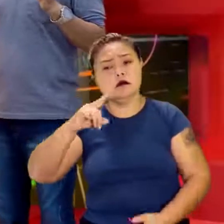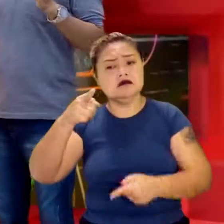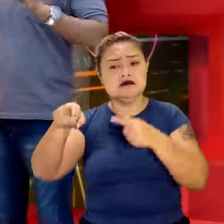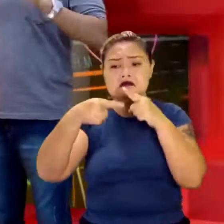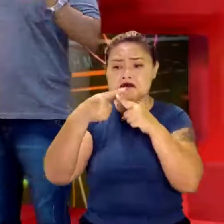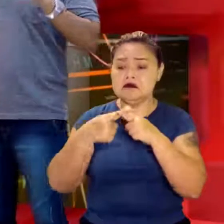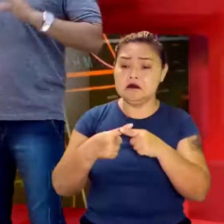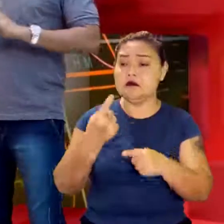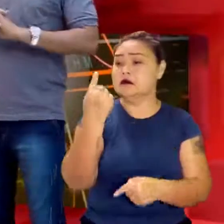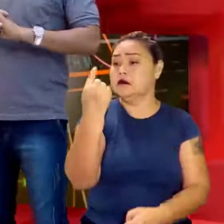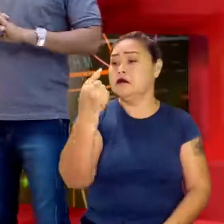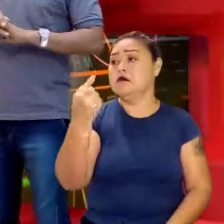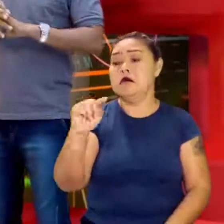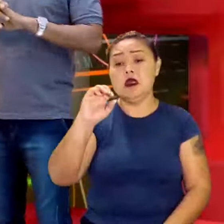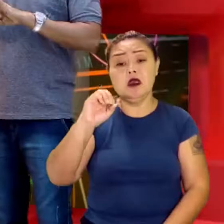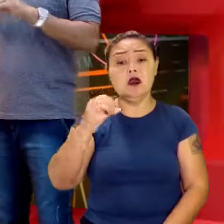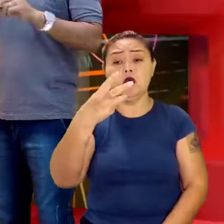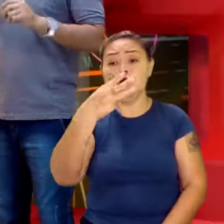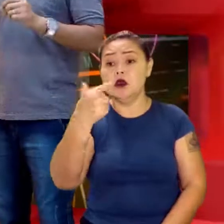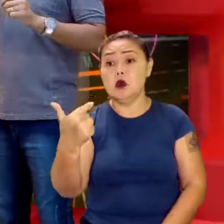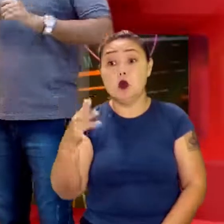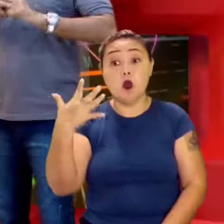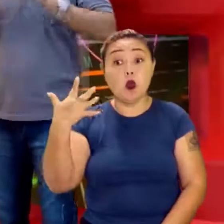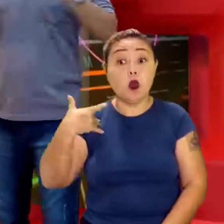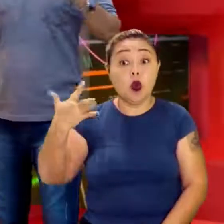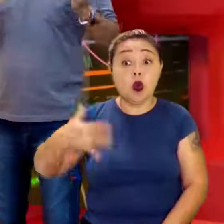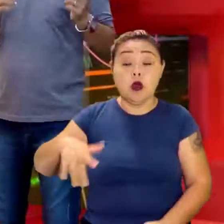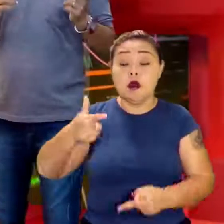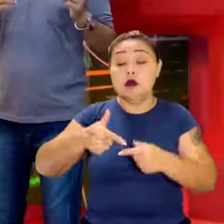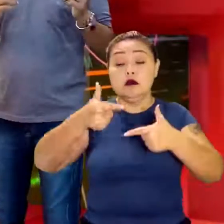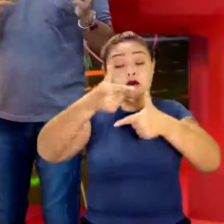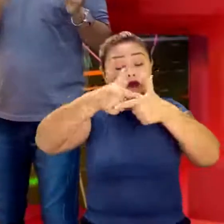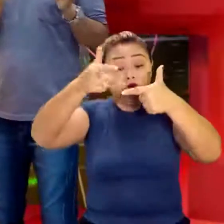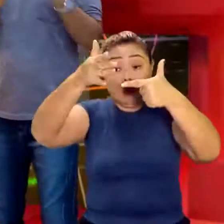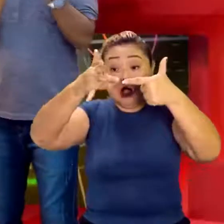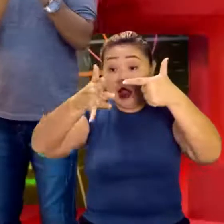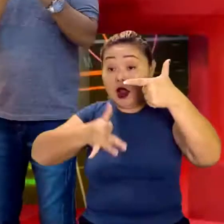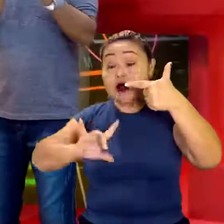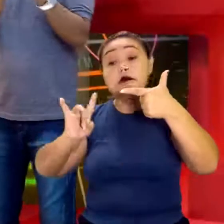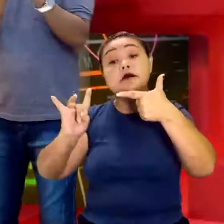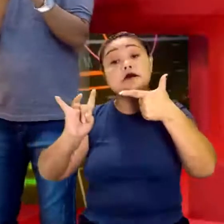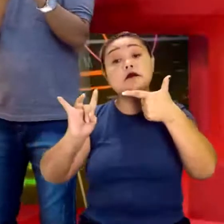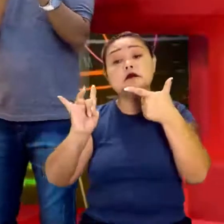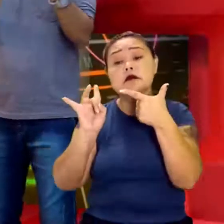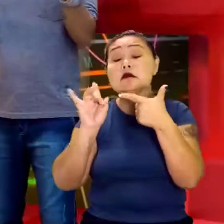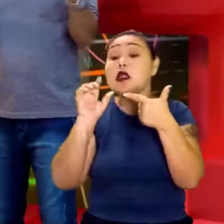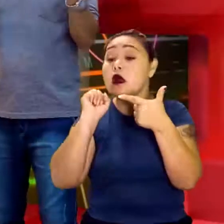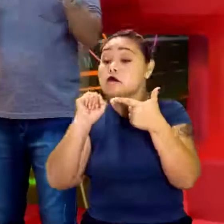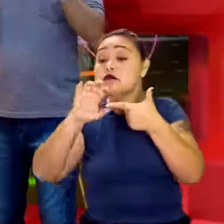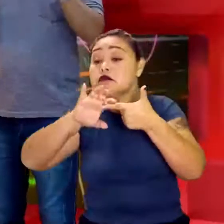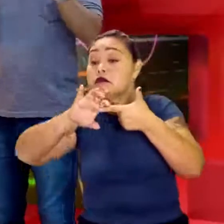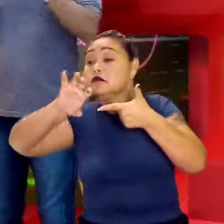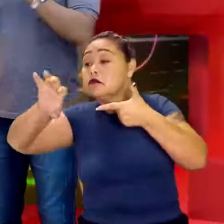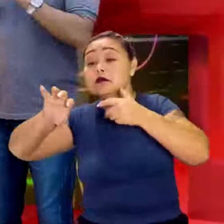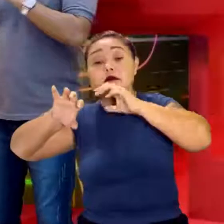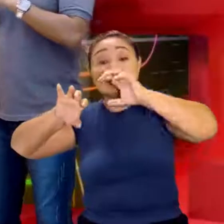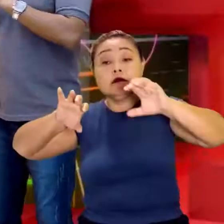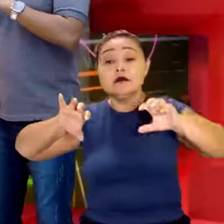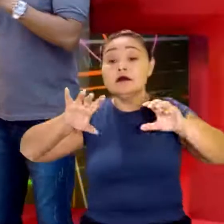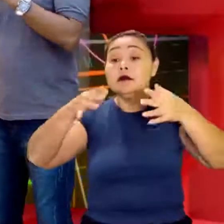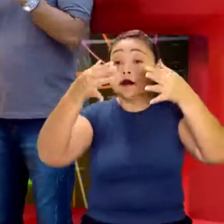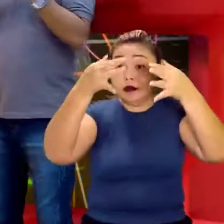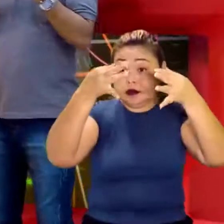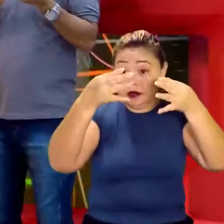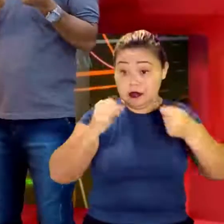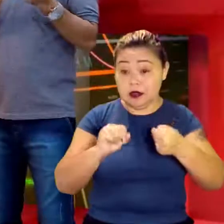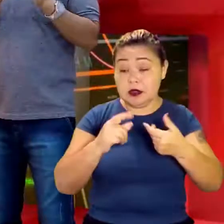vezes 1.032. Você fala, meu Deus do céu, vou ter que multiplicar. Opa, mas se está multiplicando, eu posso separar. E um detalhe